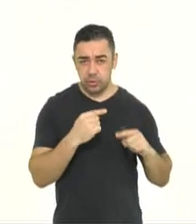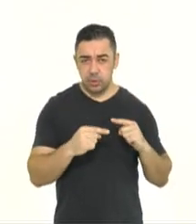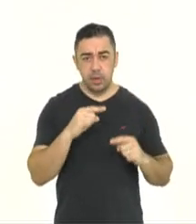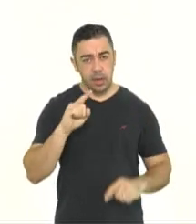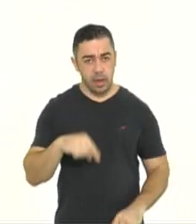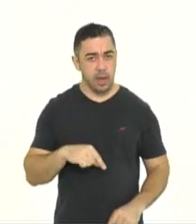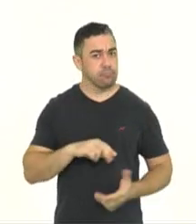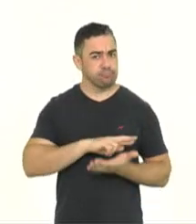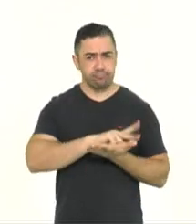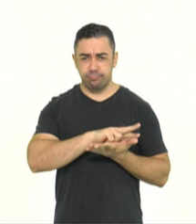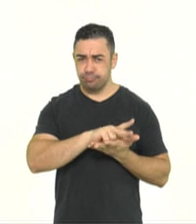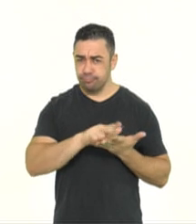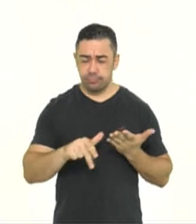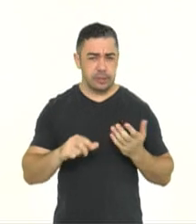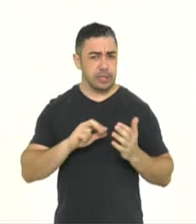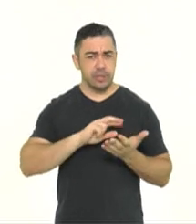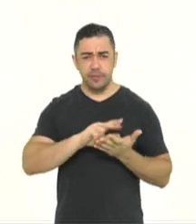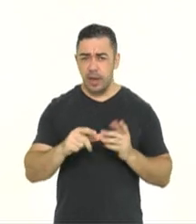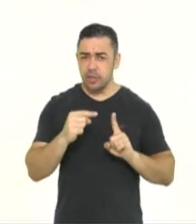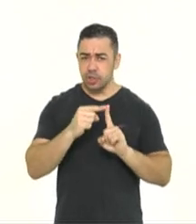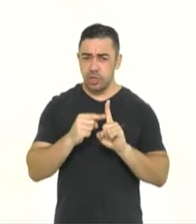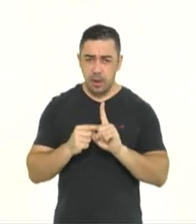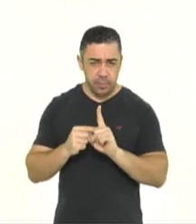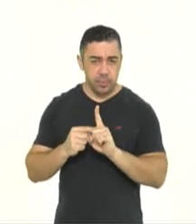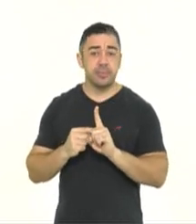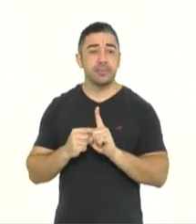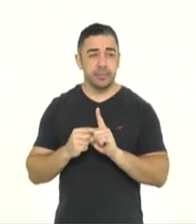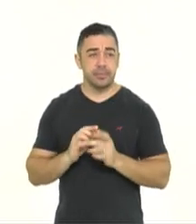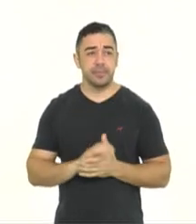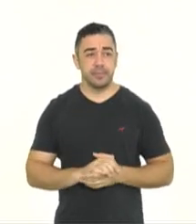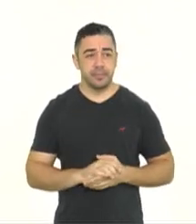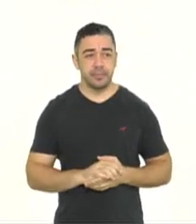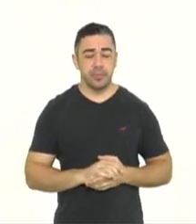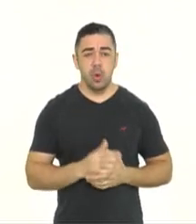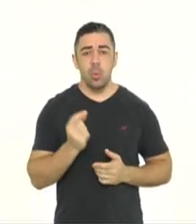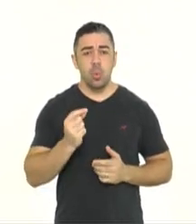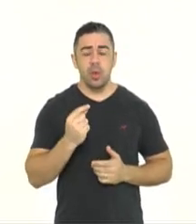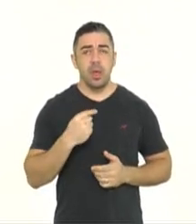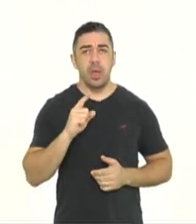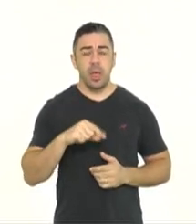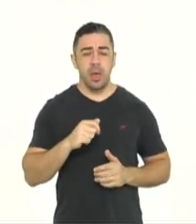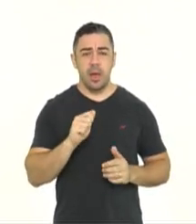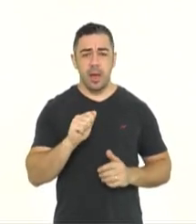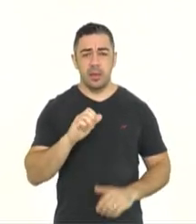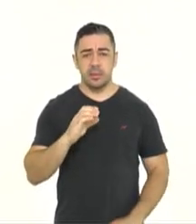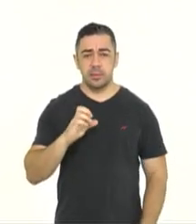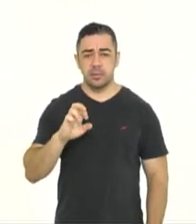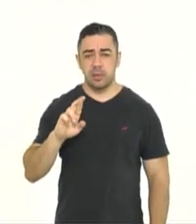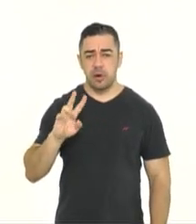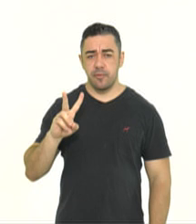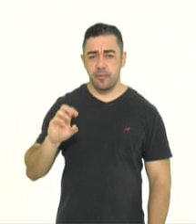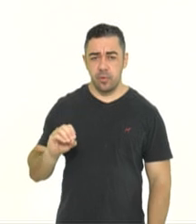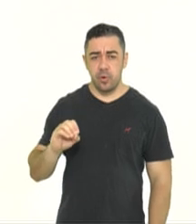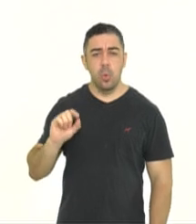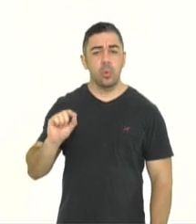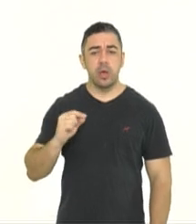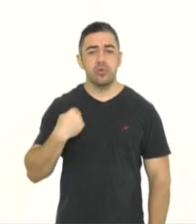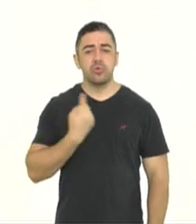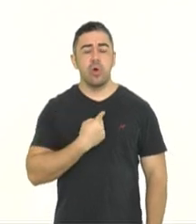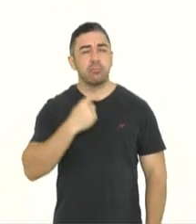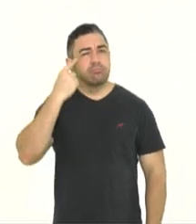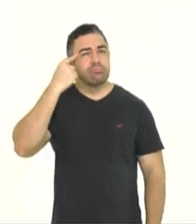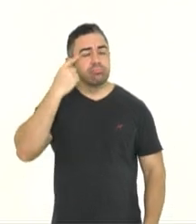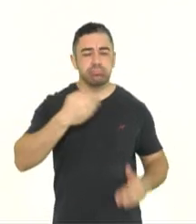é muito vasto, né? Pode ser muito diferente, acervo, que são as músicas que a gente guarda,